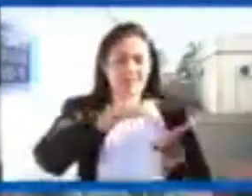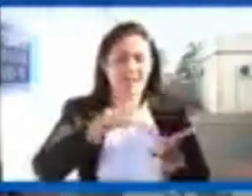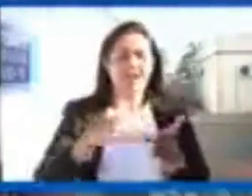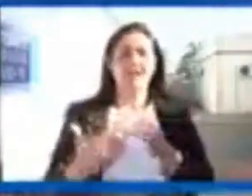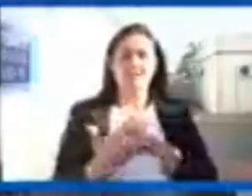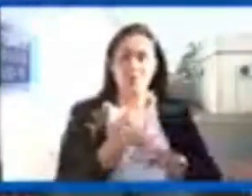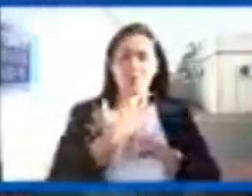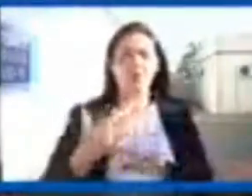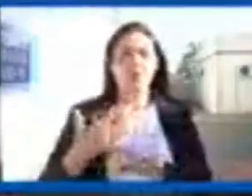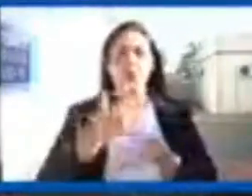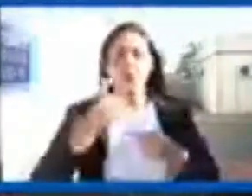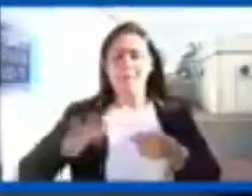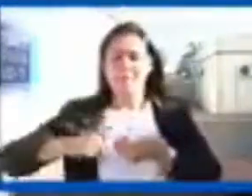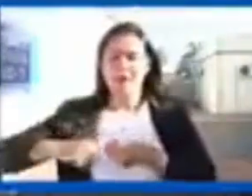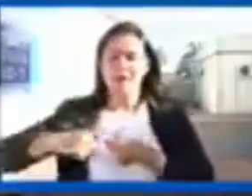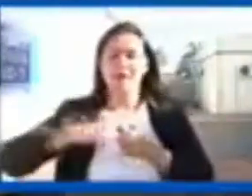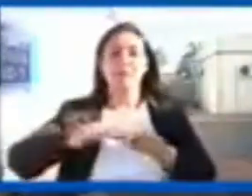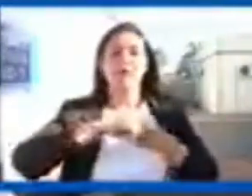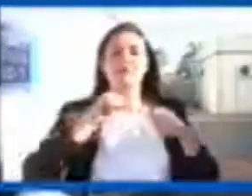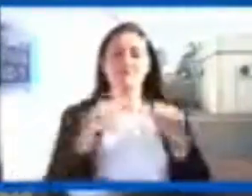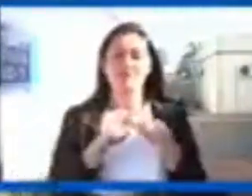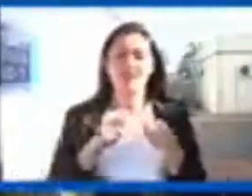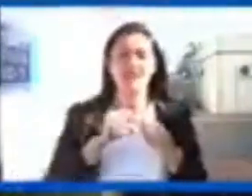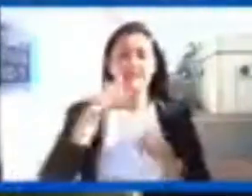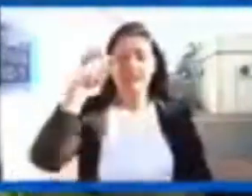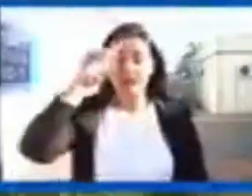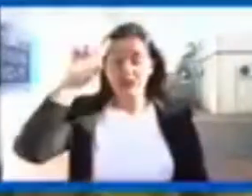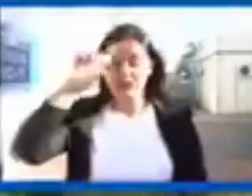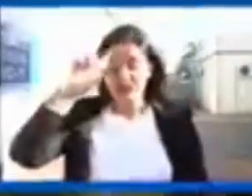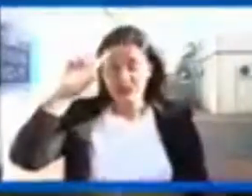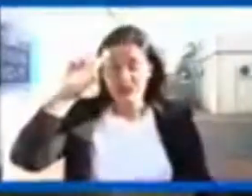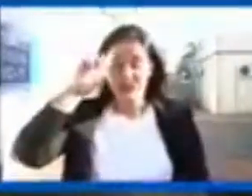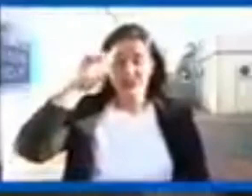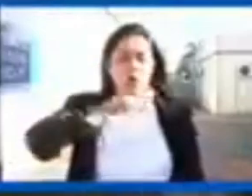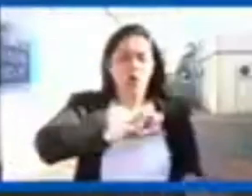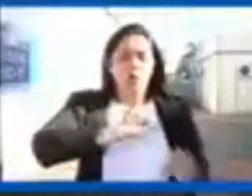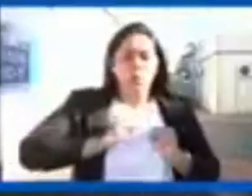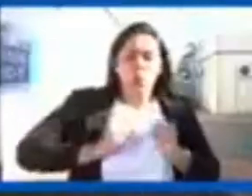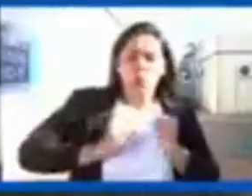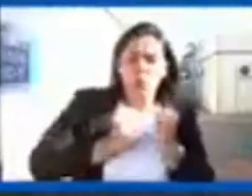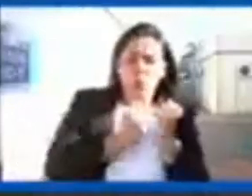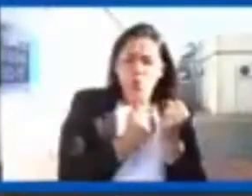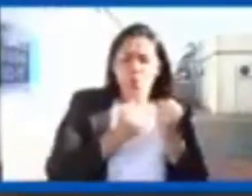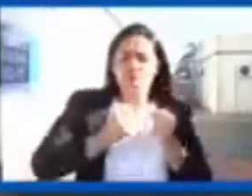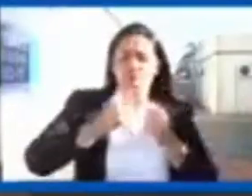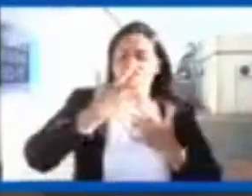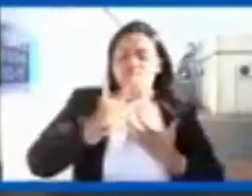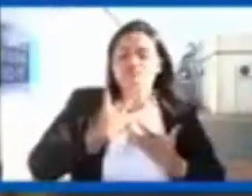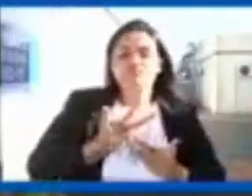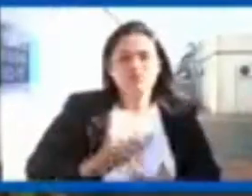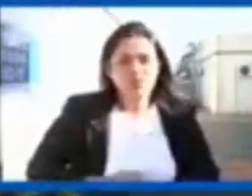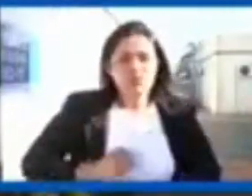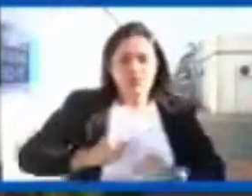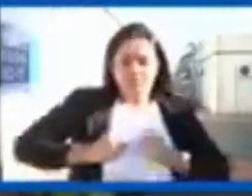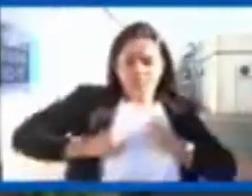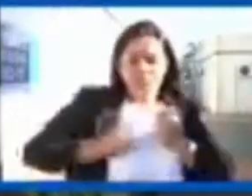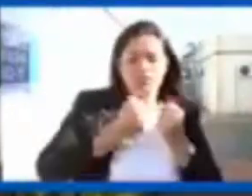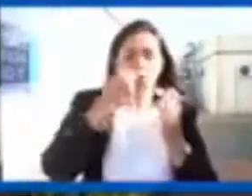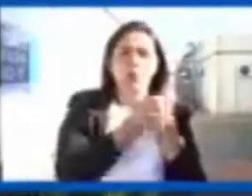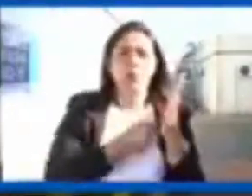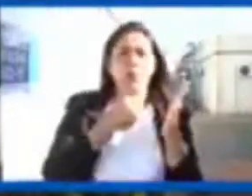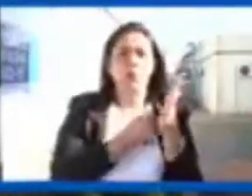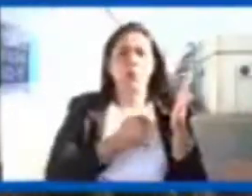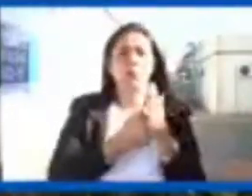desenvolveram foram dias de muita de intenso trabalho mas todos um sentimento maior de